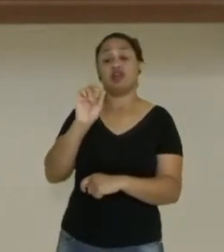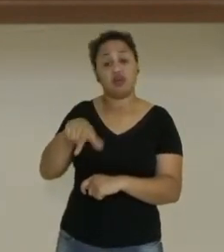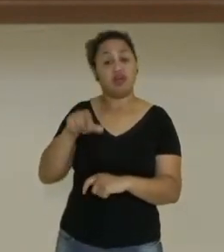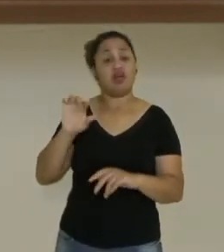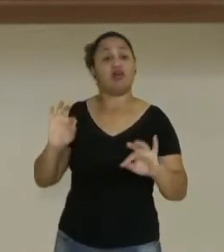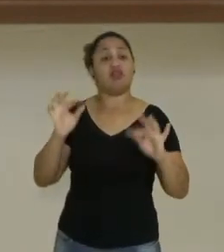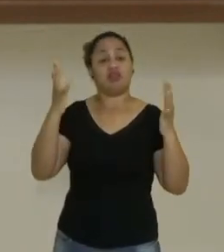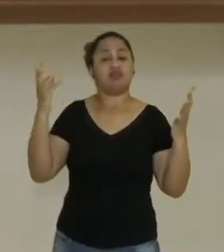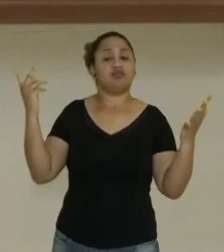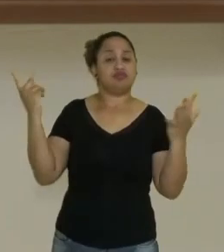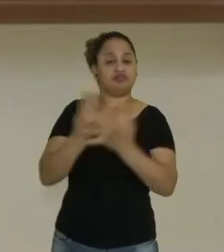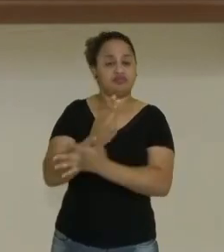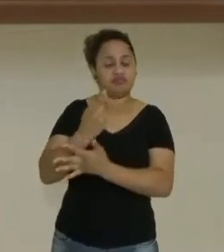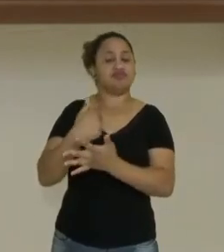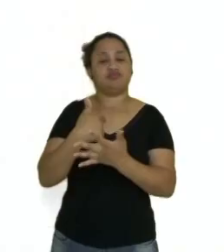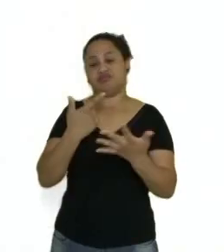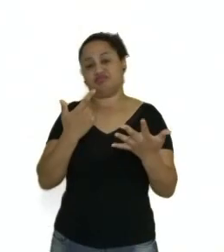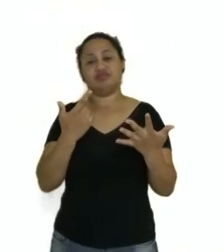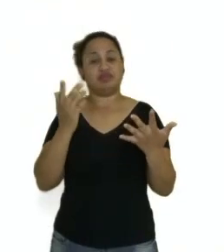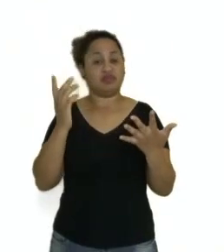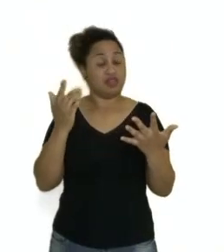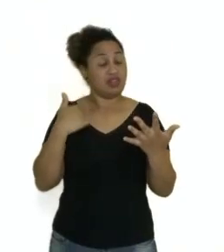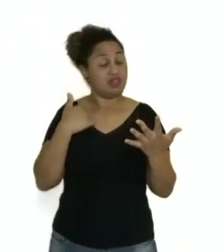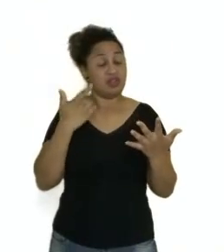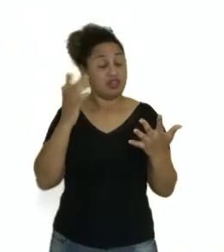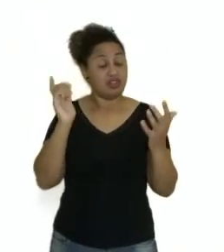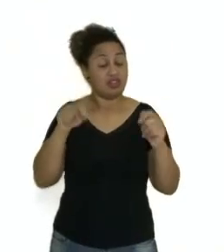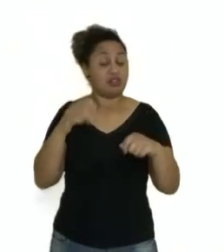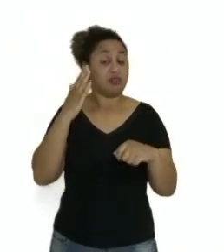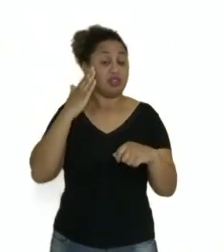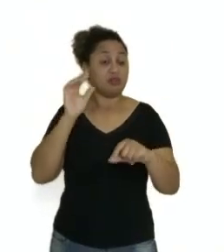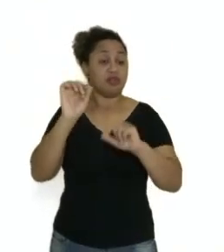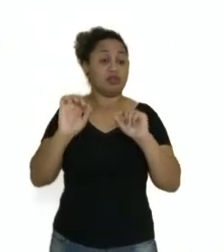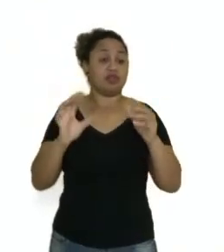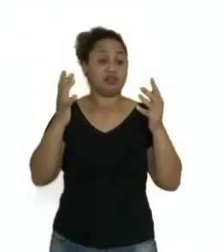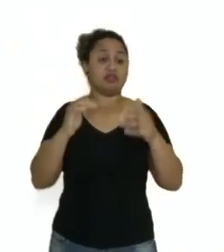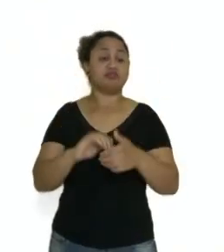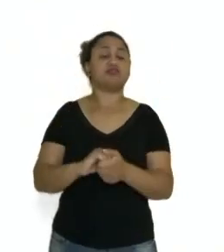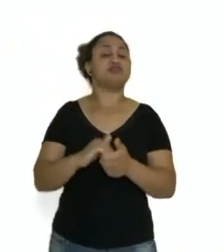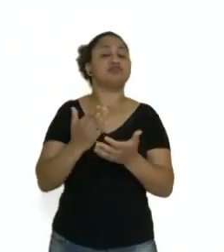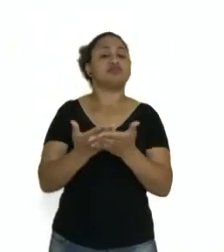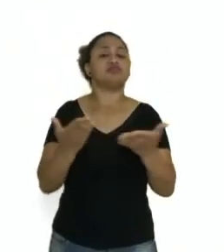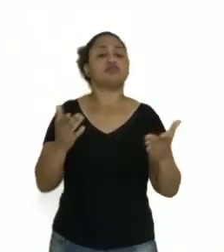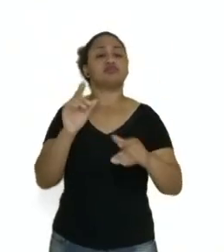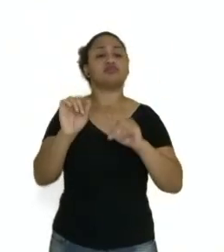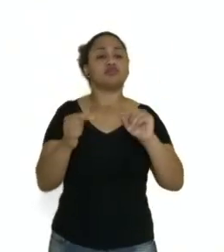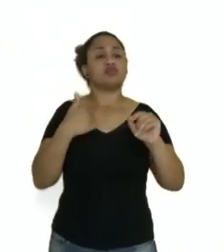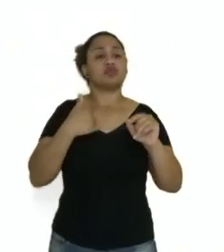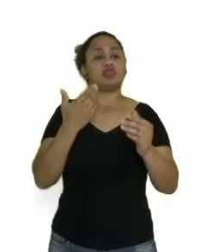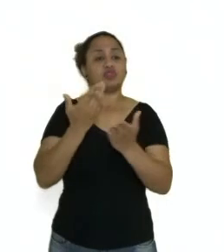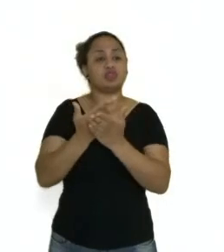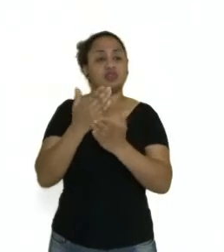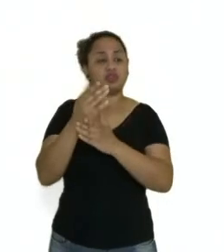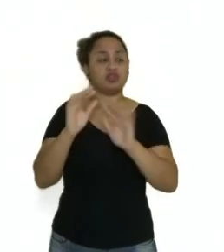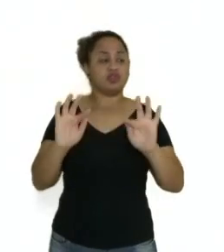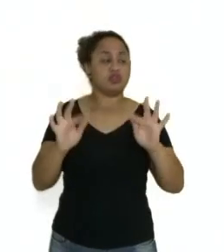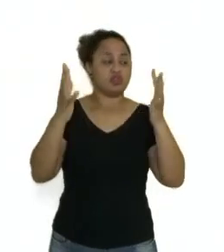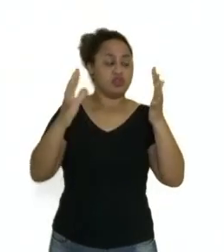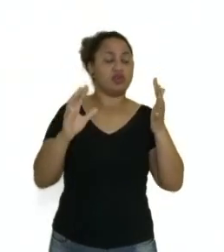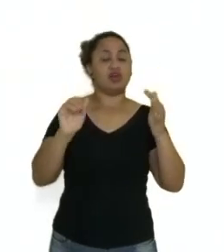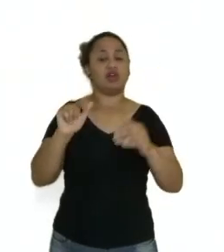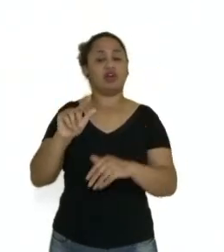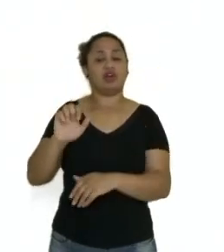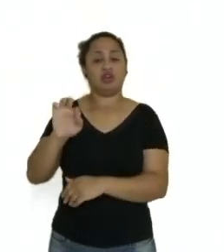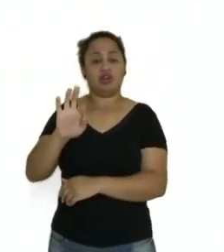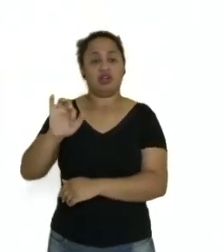Tá? Então, acompanhe comigo. O que nós vimos na aula de hoje? Então, fenômenos aleatórios. Chamamos de